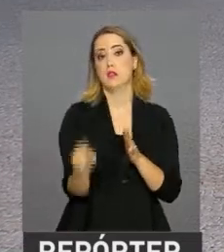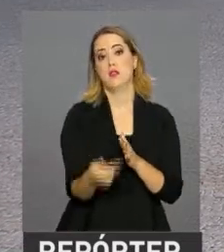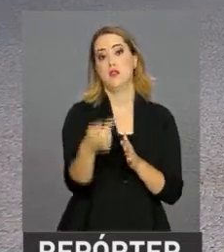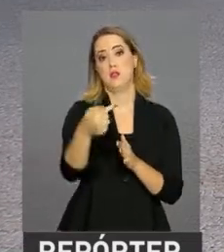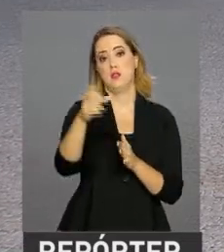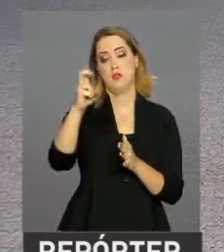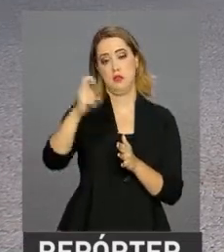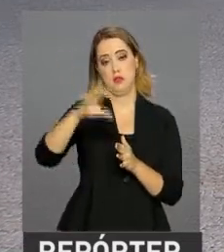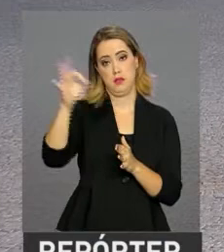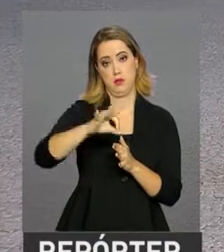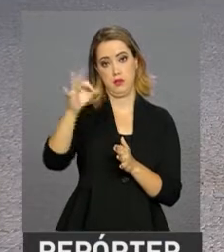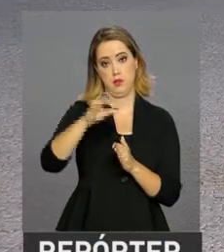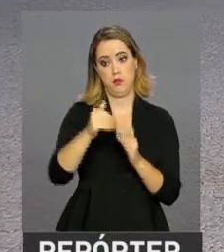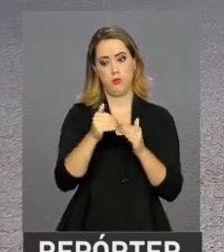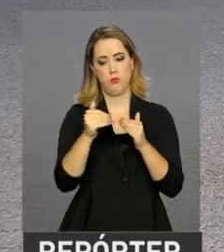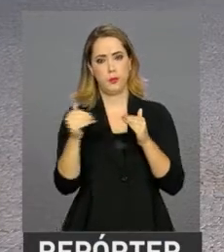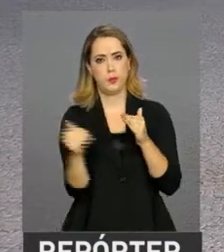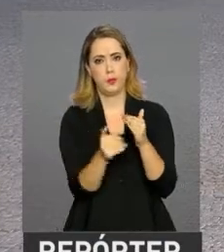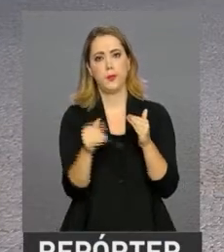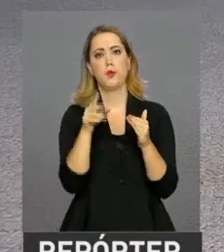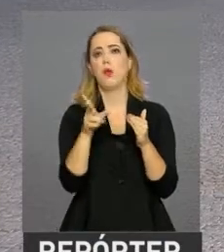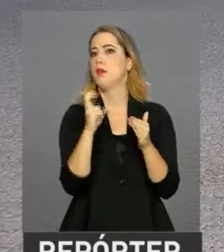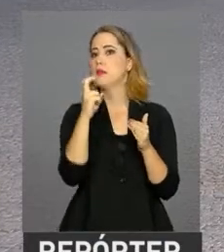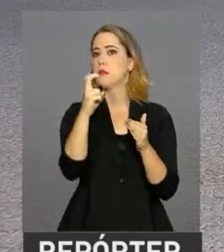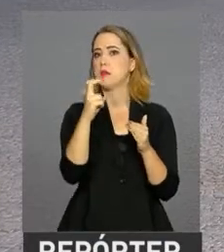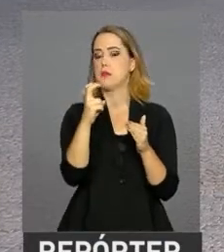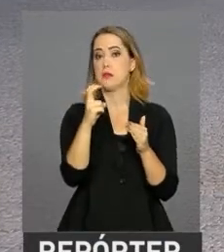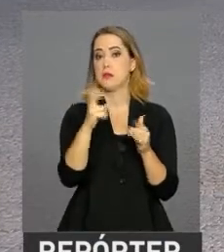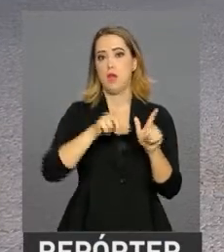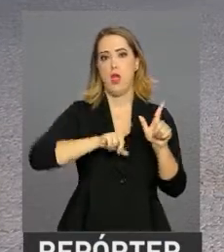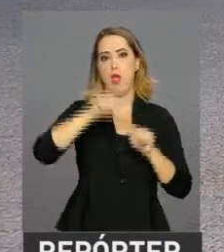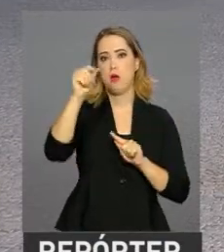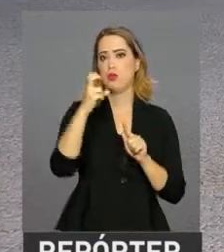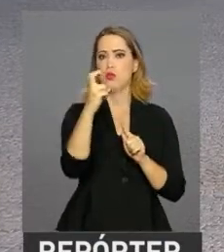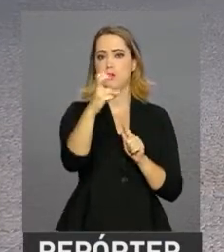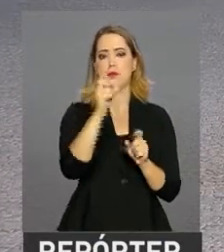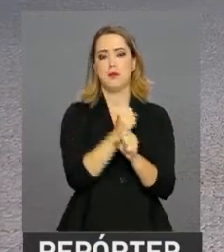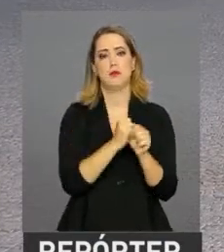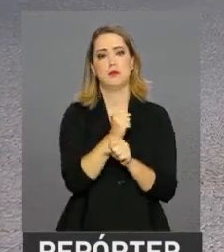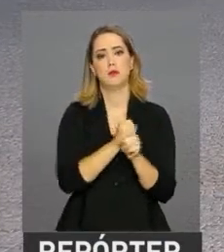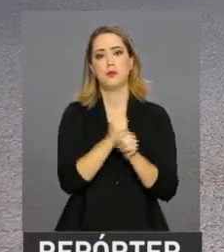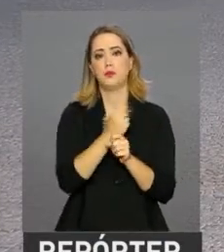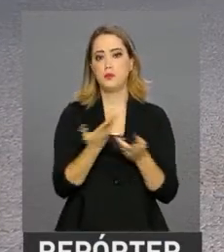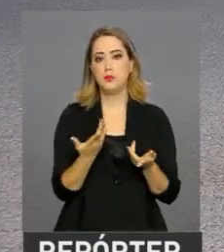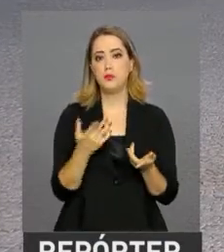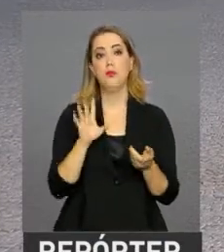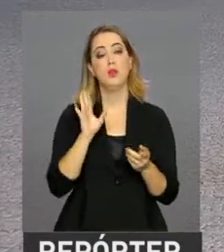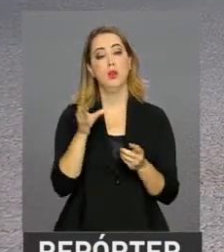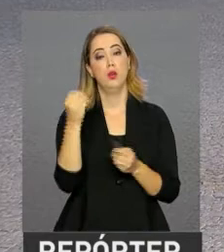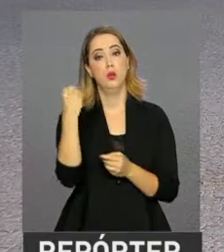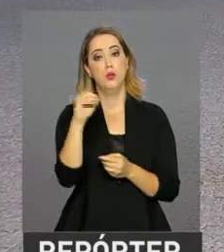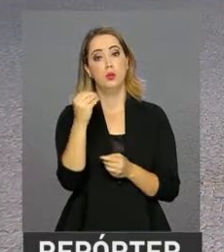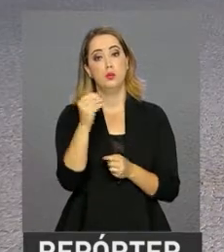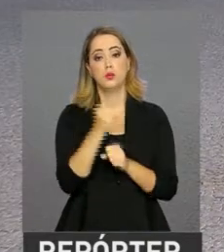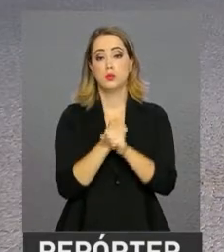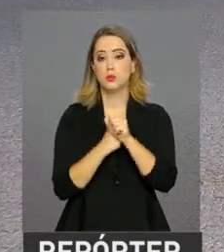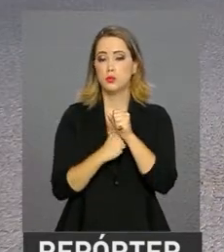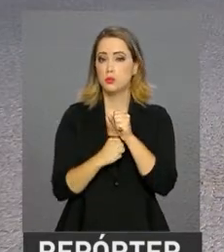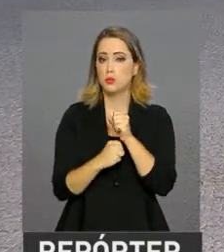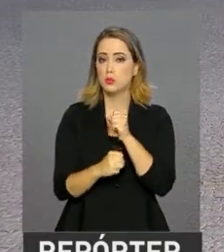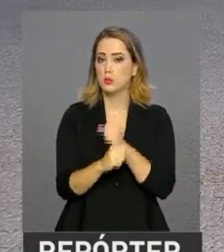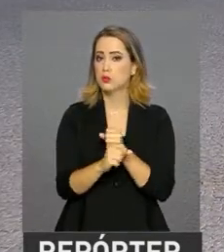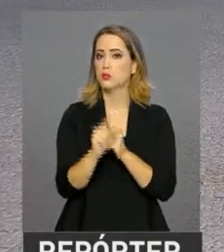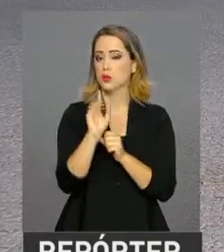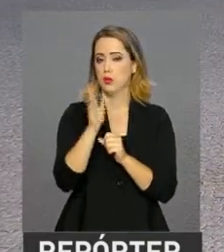A última vez que a Selic teve uma redução semelhante foi em abril de 2012. Desde outubro do ano passado, a taxa já